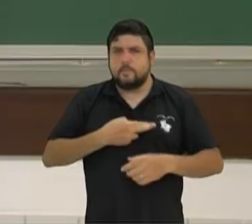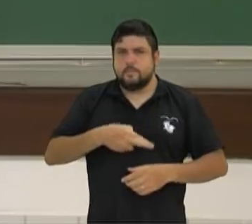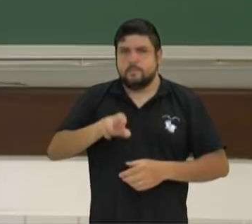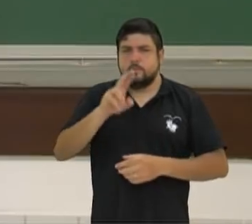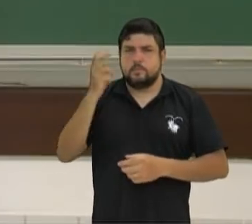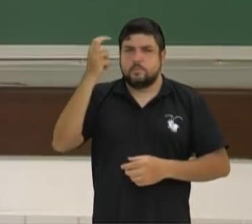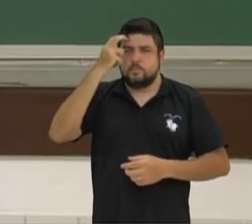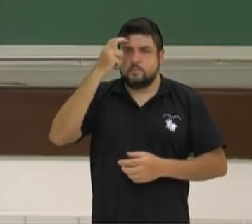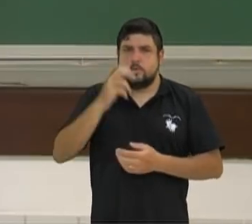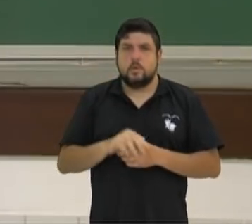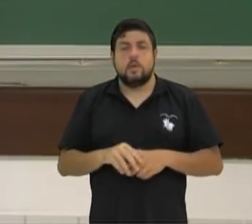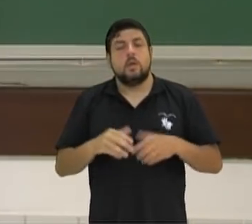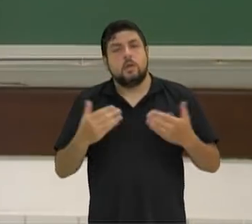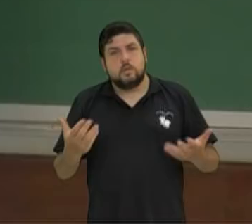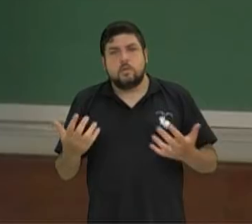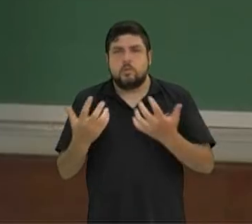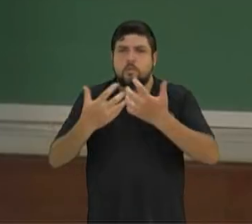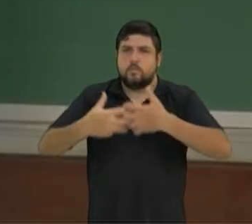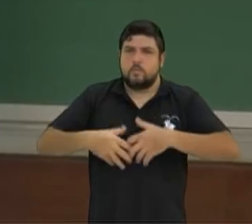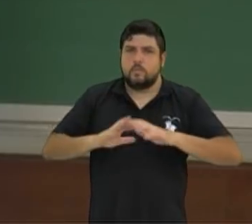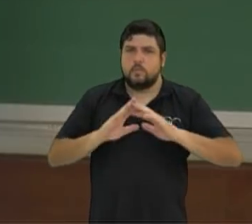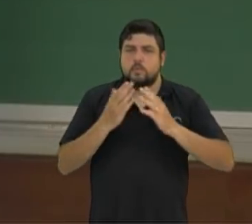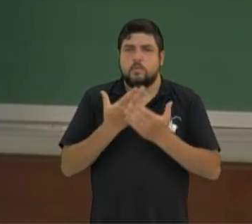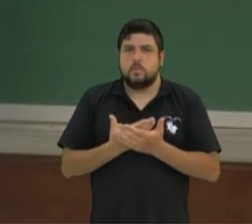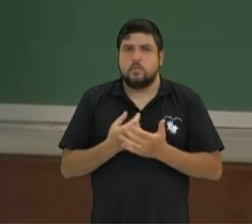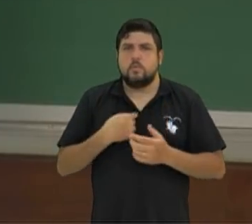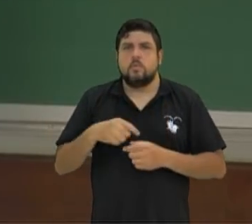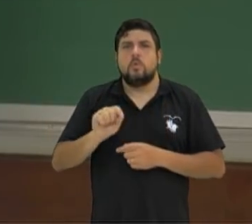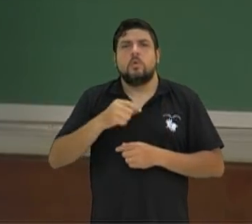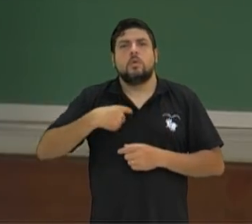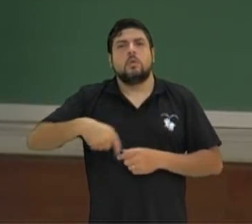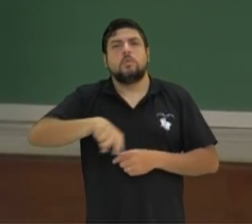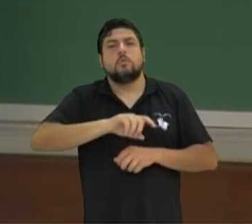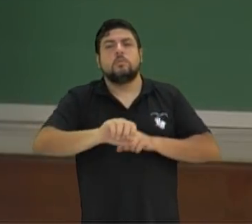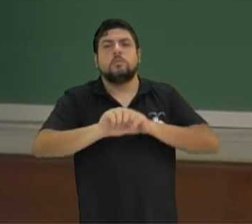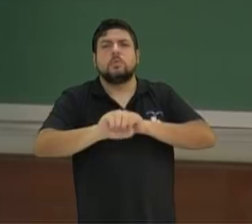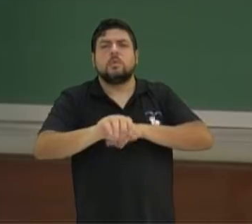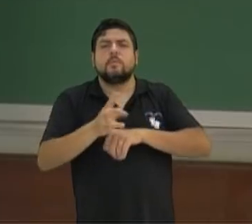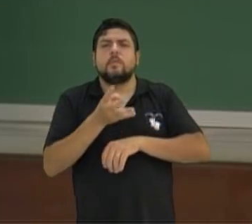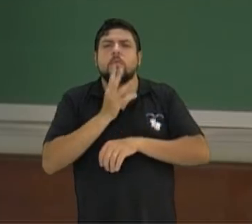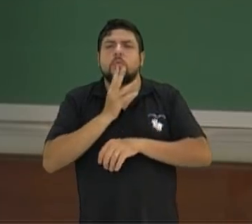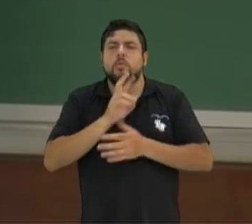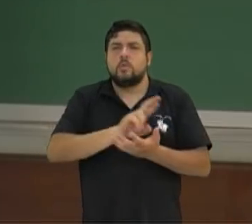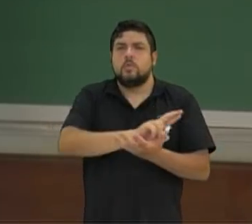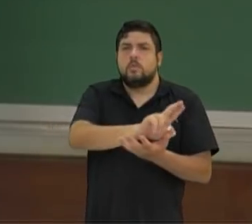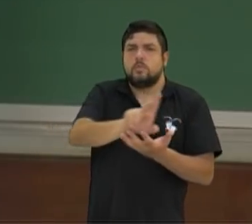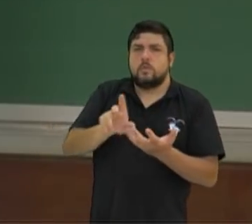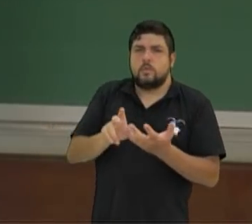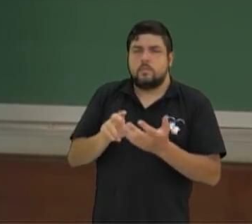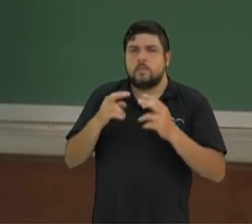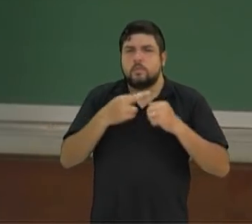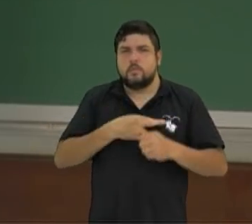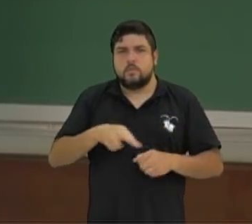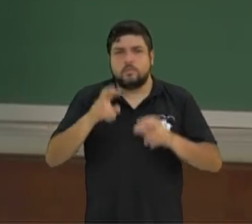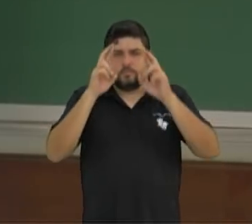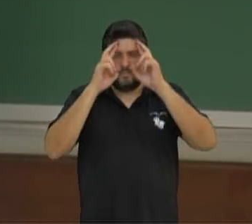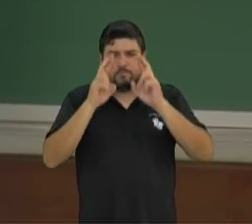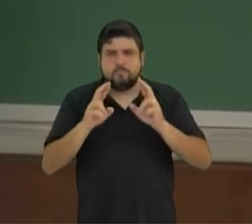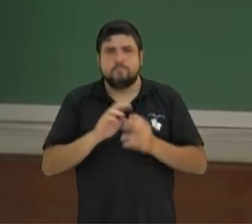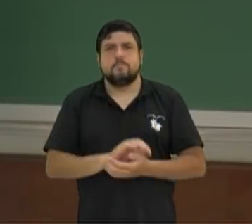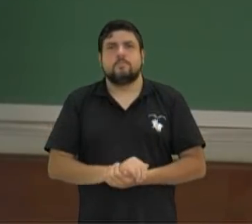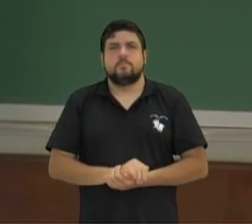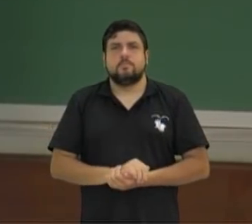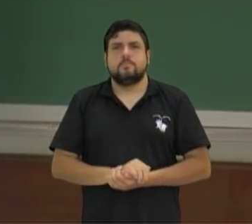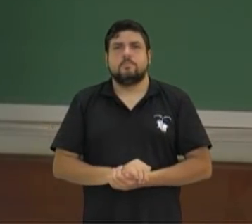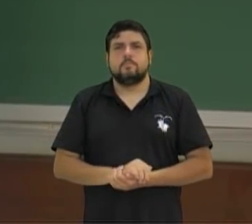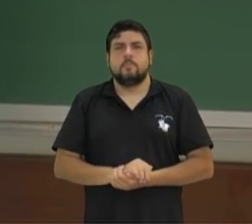sim a função da escola ensinar a todos nós conhecer a diversidade religiosa para respeitar. Se